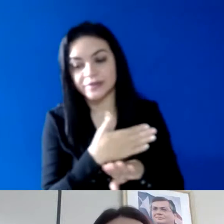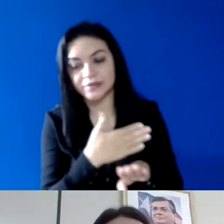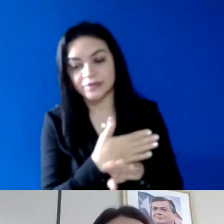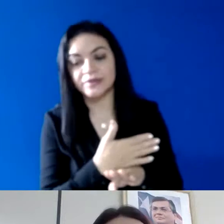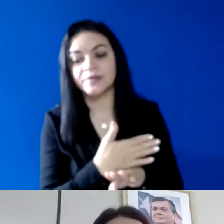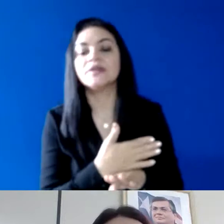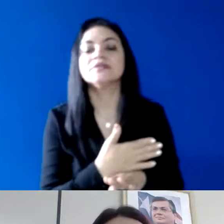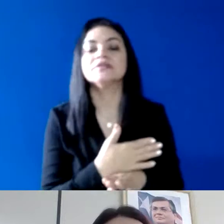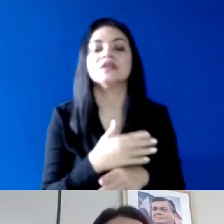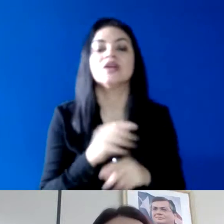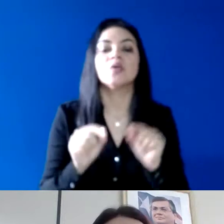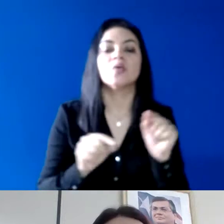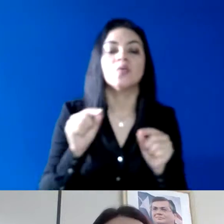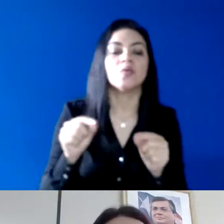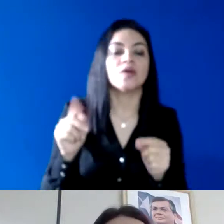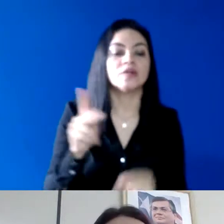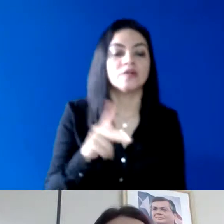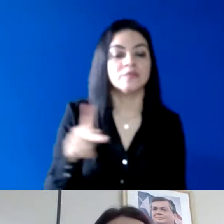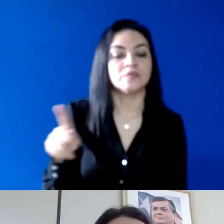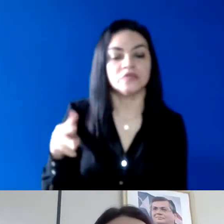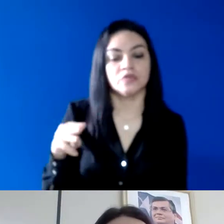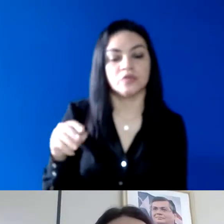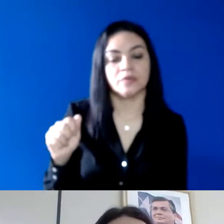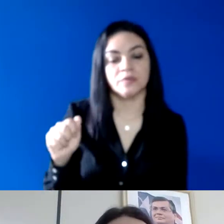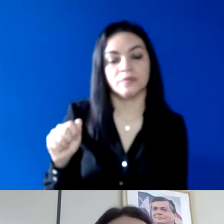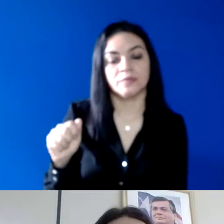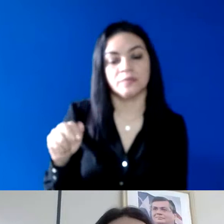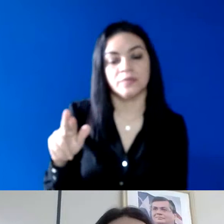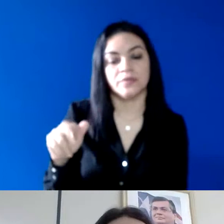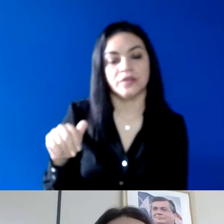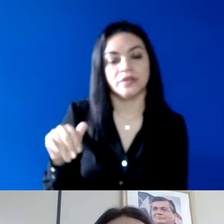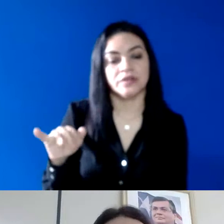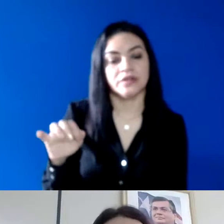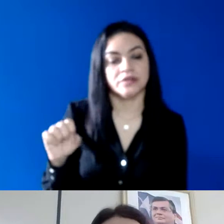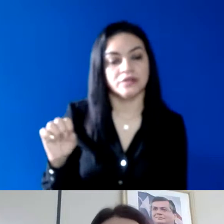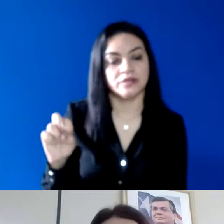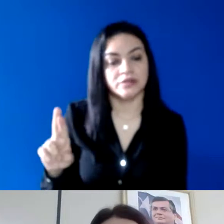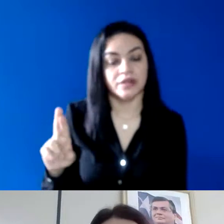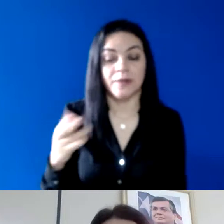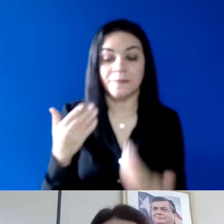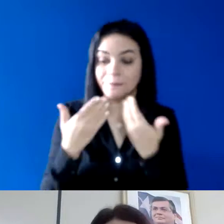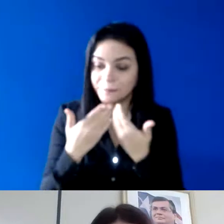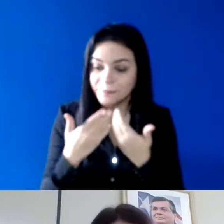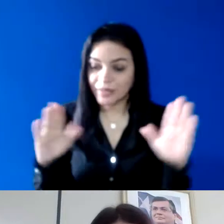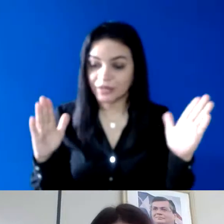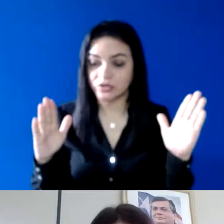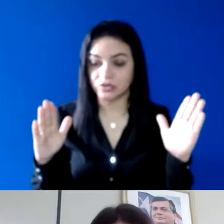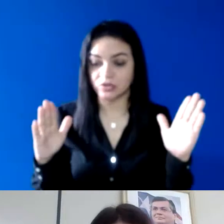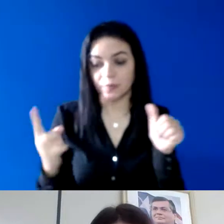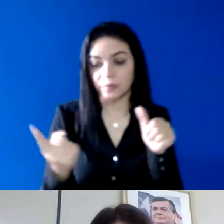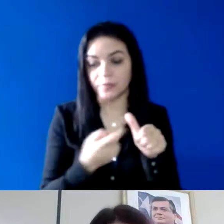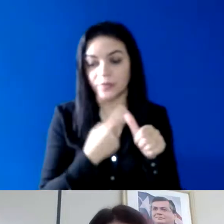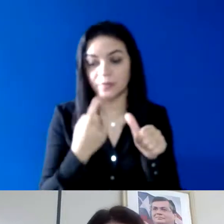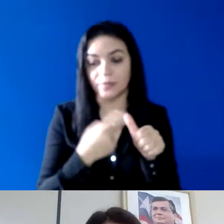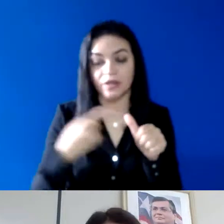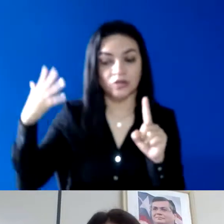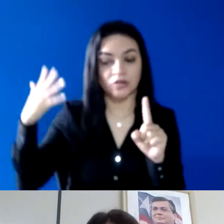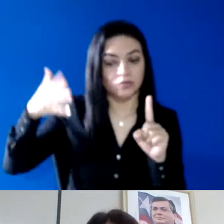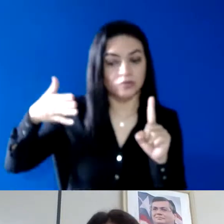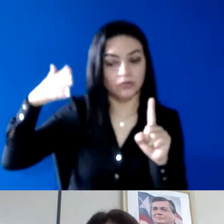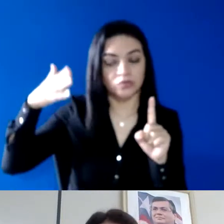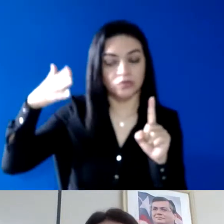da professora Maria Esther. E para iniciar a abertura da nossa mesa, nós vamos chamar o